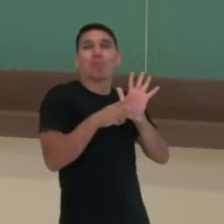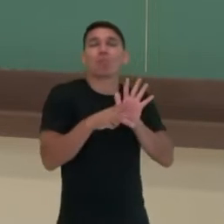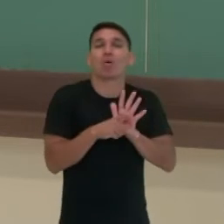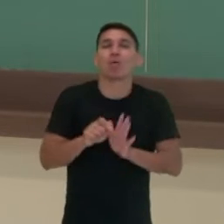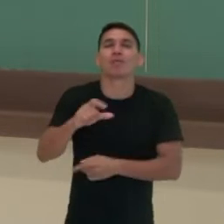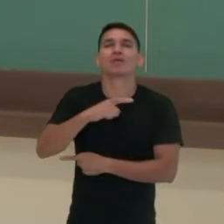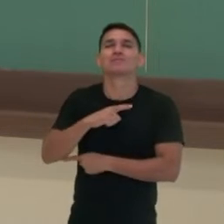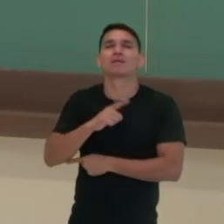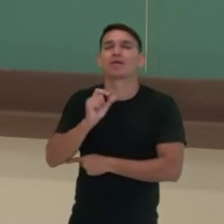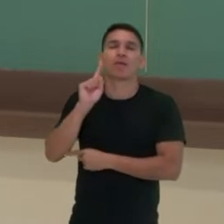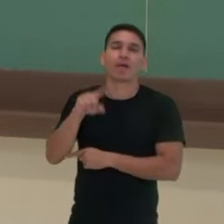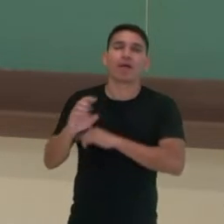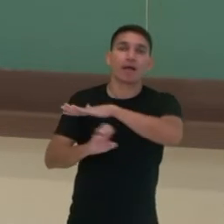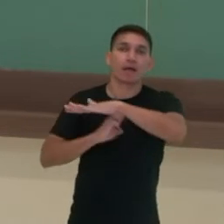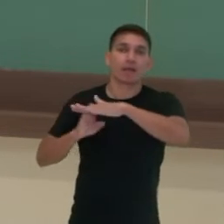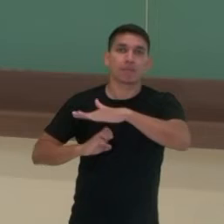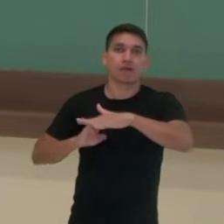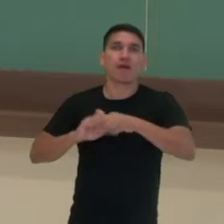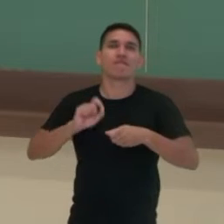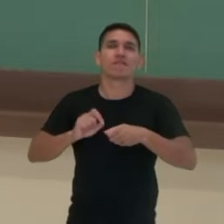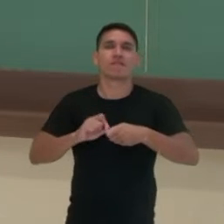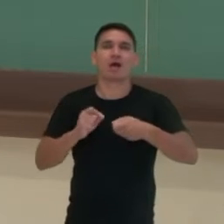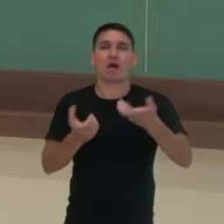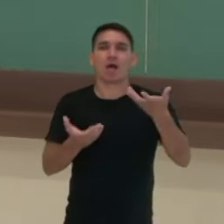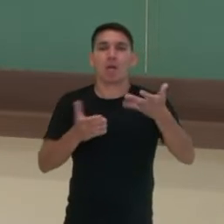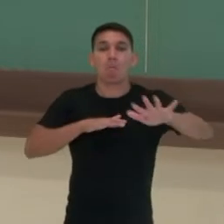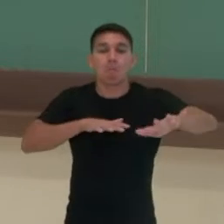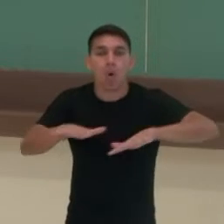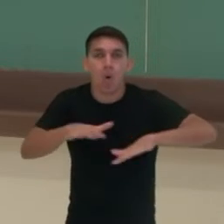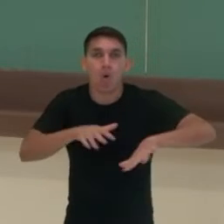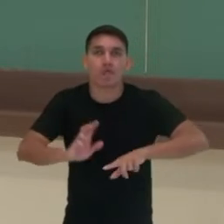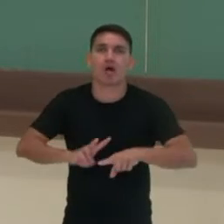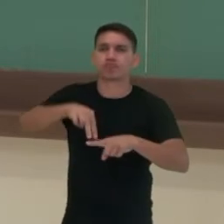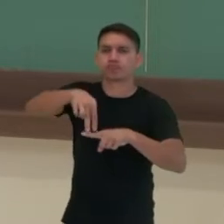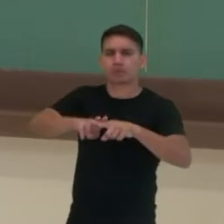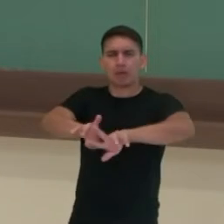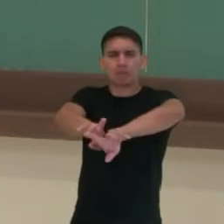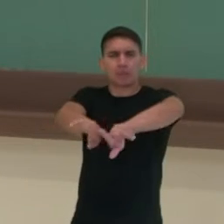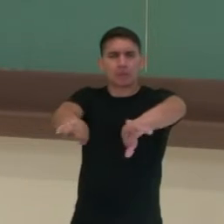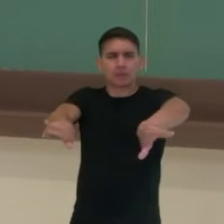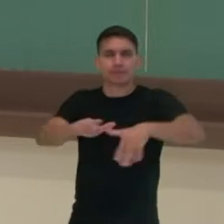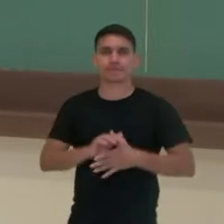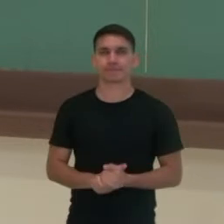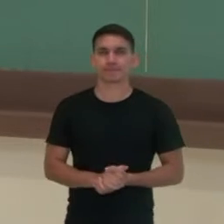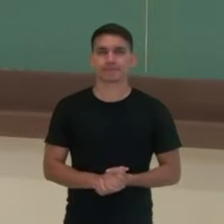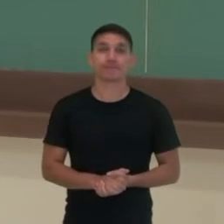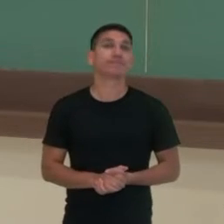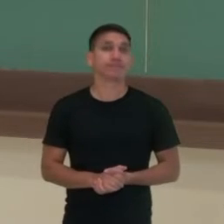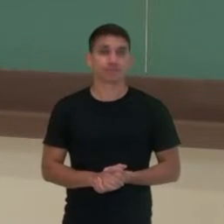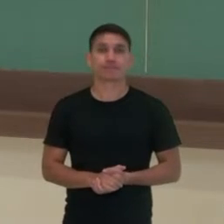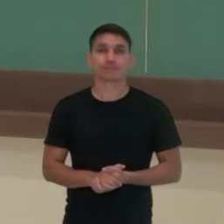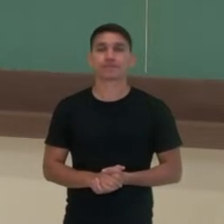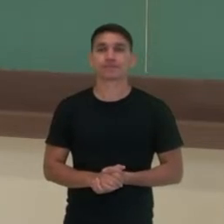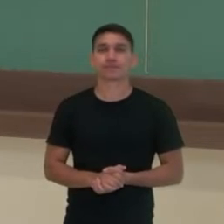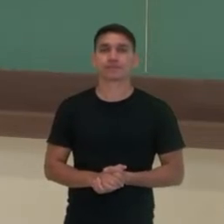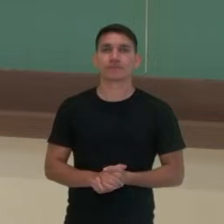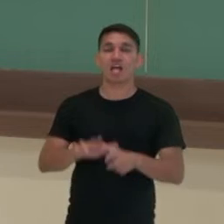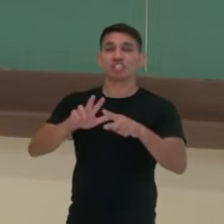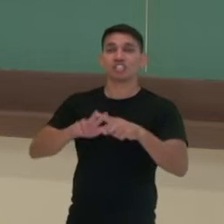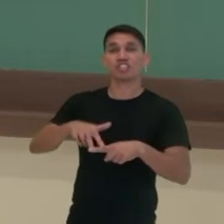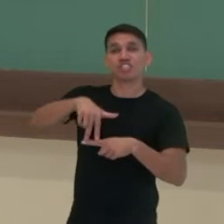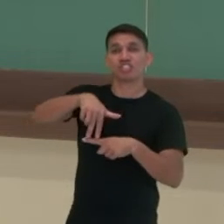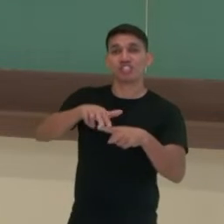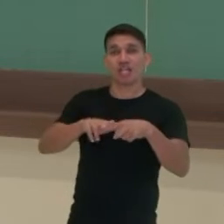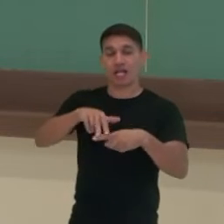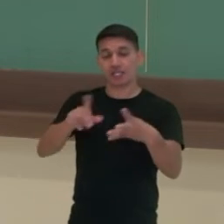que trabalha com acrobacias, com movimentos ginásticos, enfim. Tá? Ginástica de conscientização